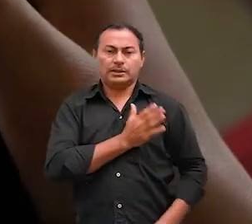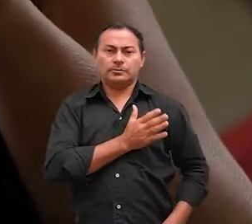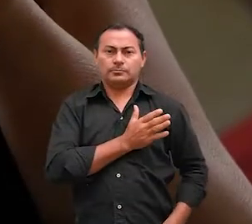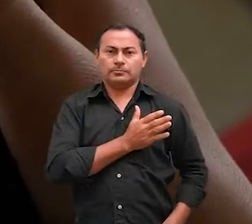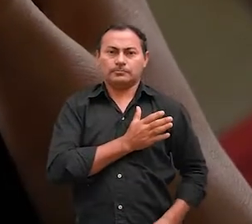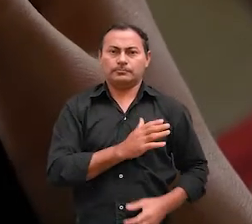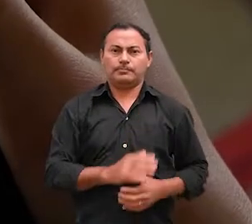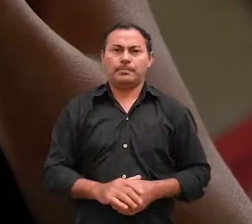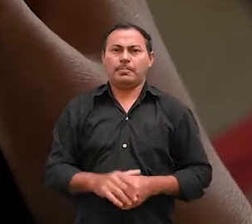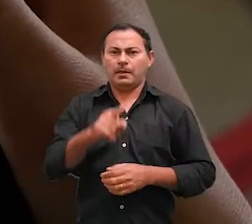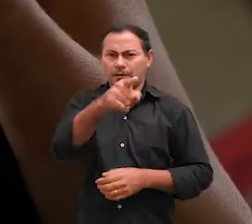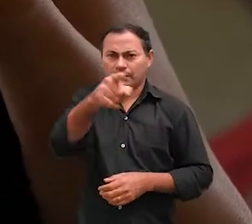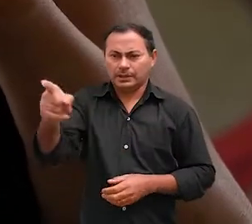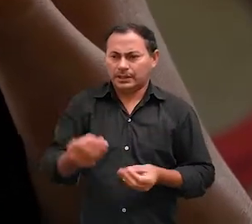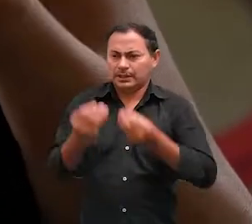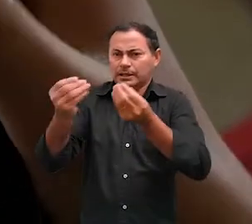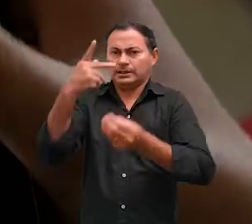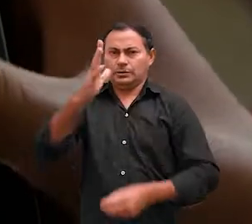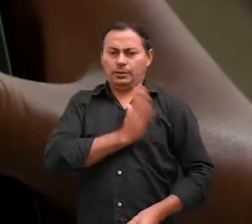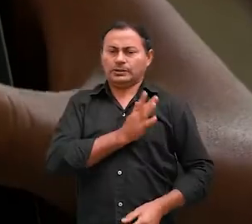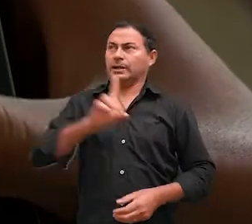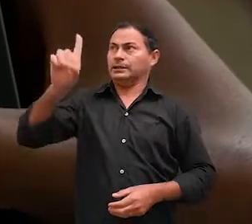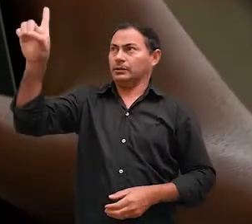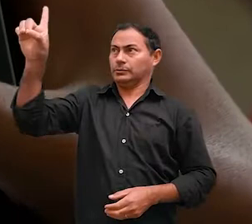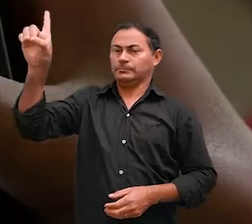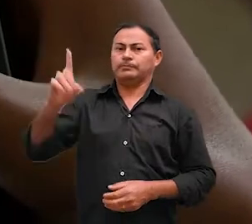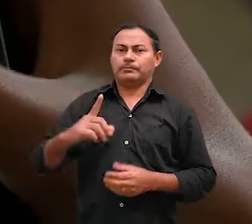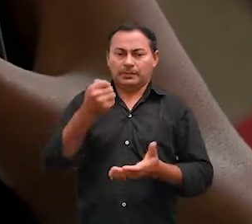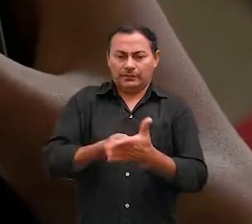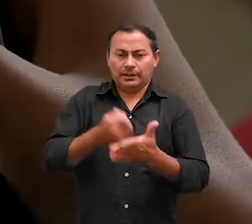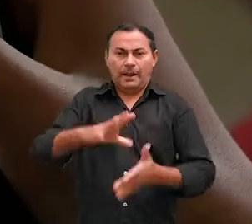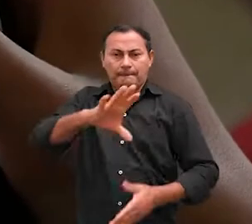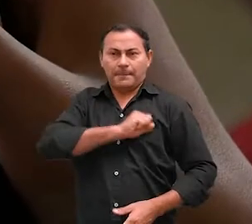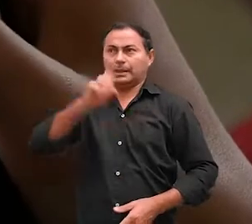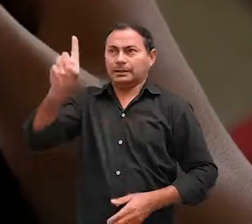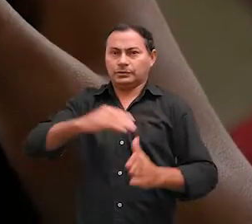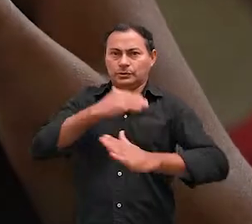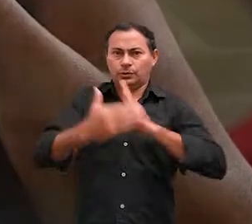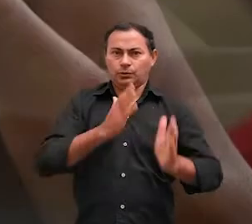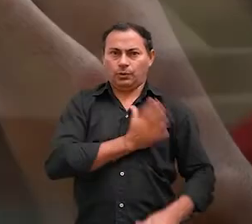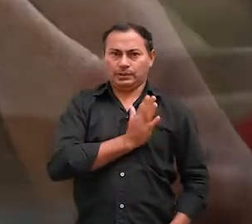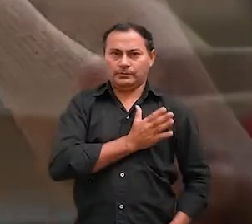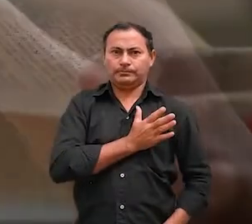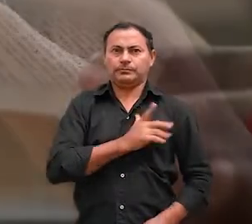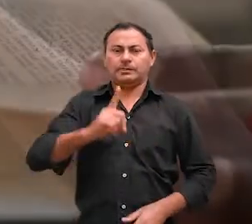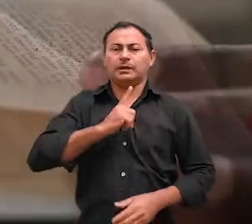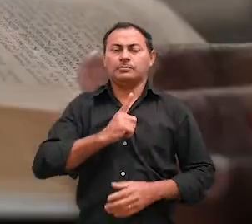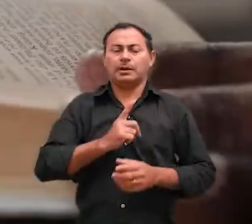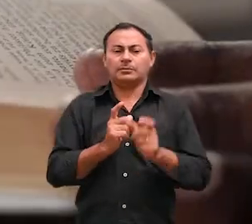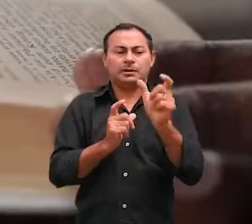o seu coração você deve entregar o seu coração a Deus devemos amar a Deus de todo coração